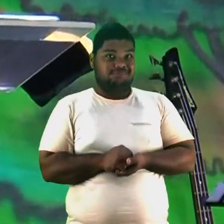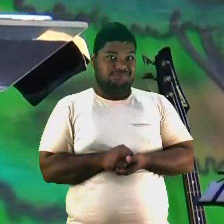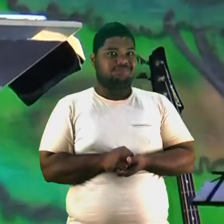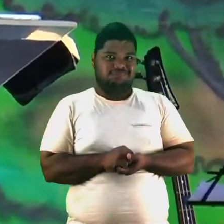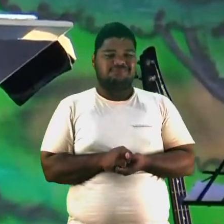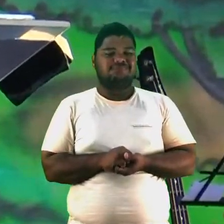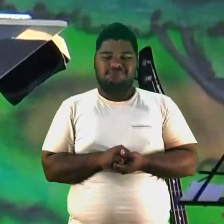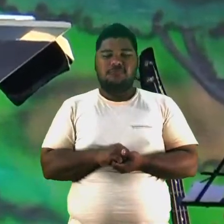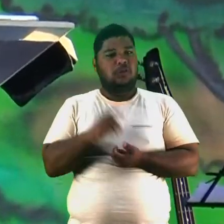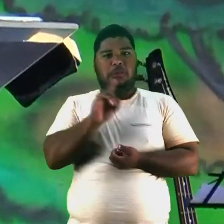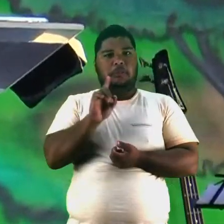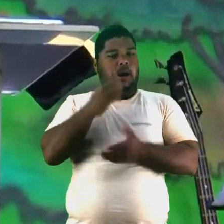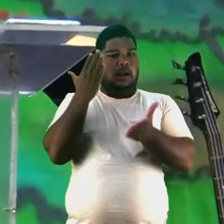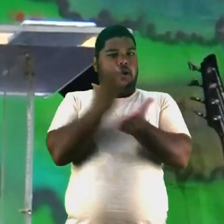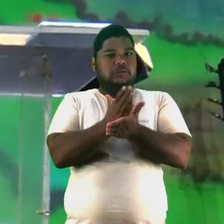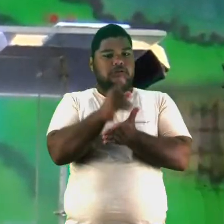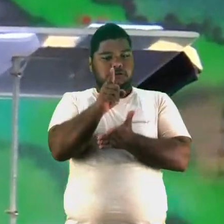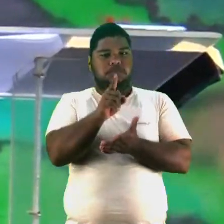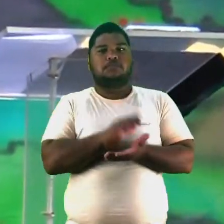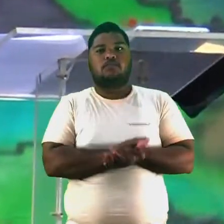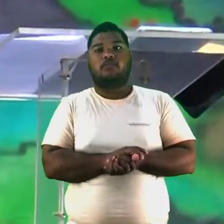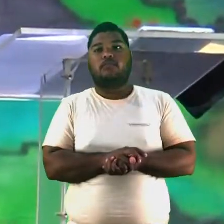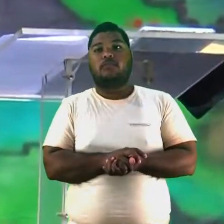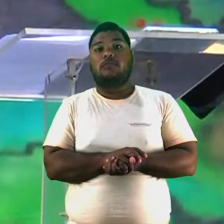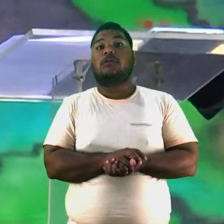Não para aí.